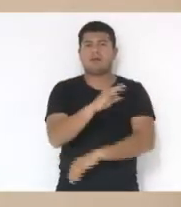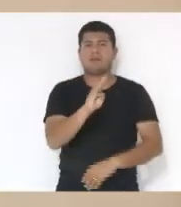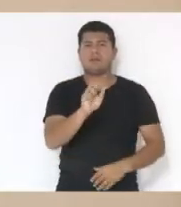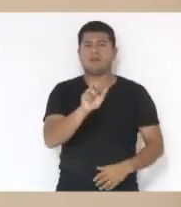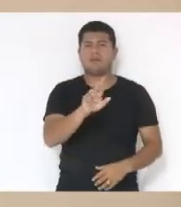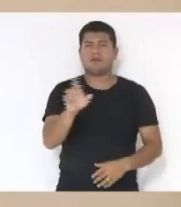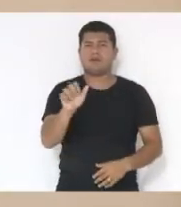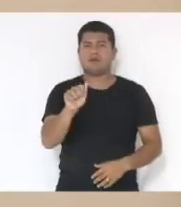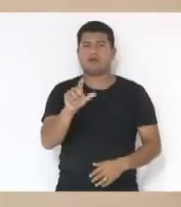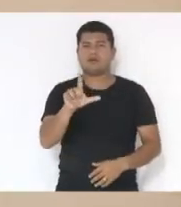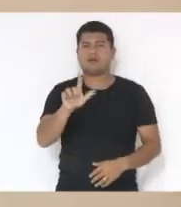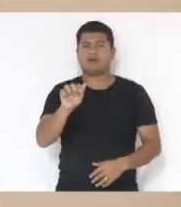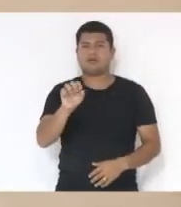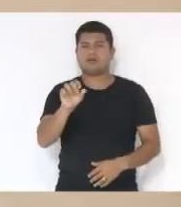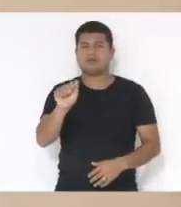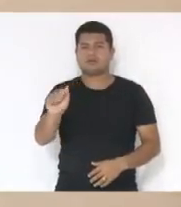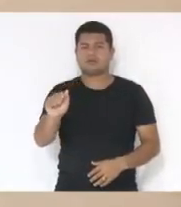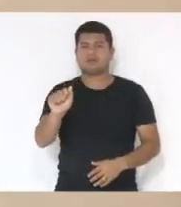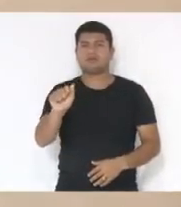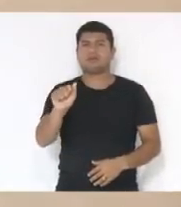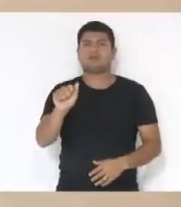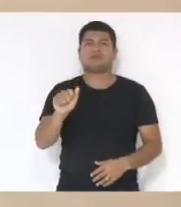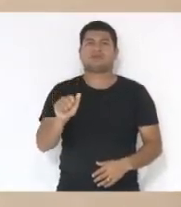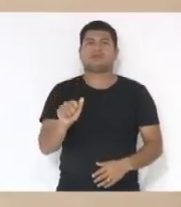na rodovia Jornalista Manuel de Menezes,